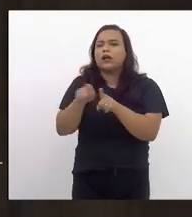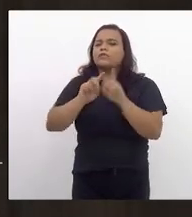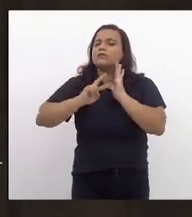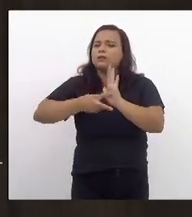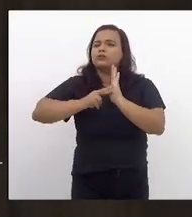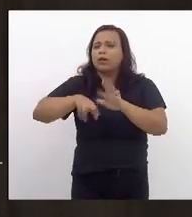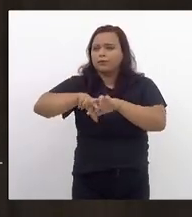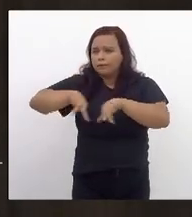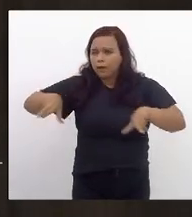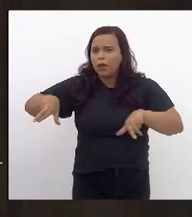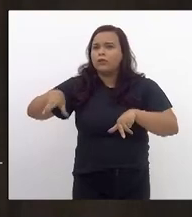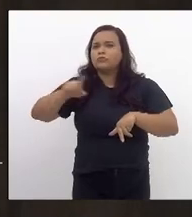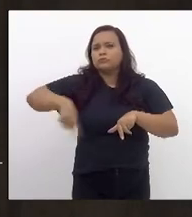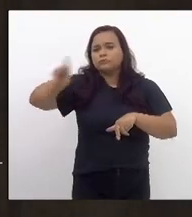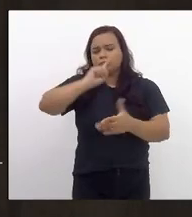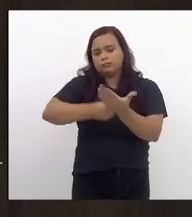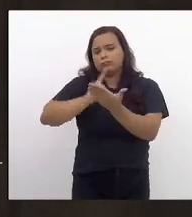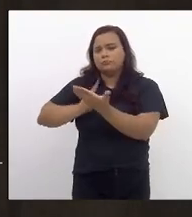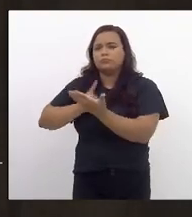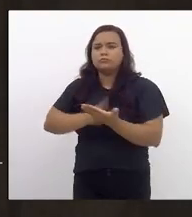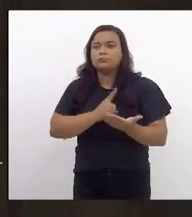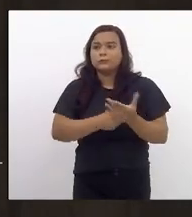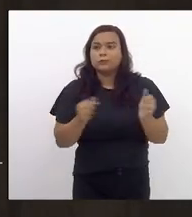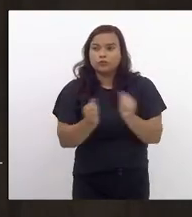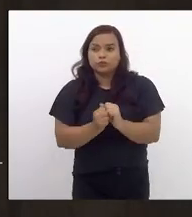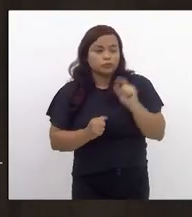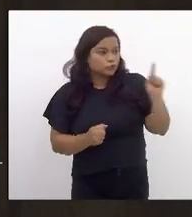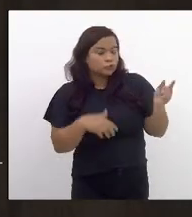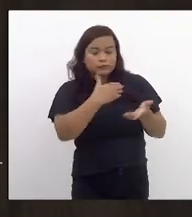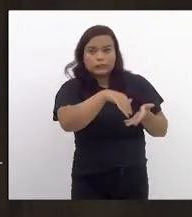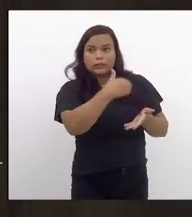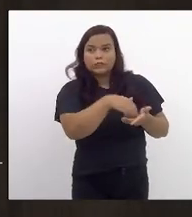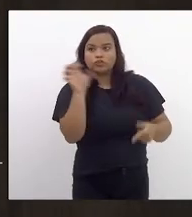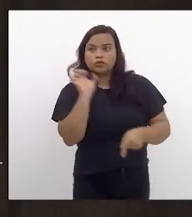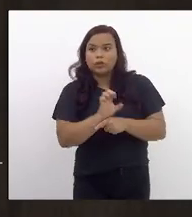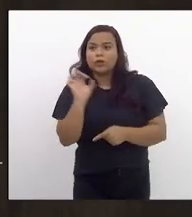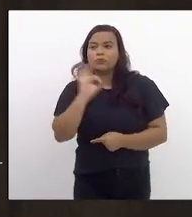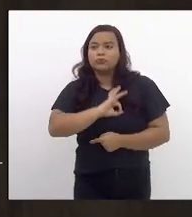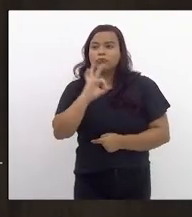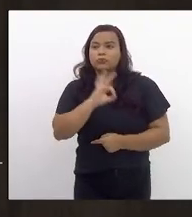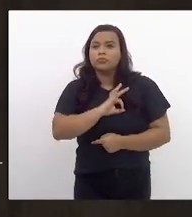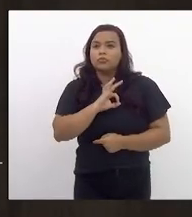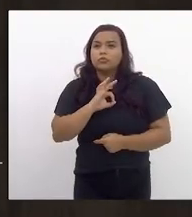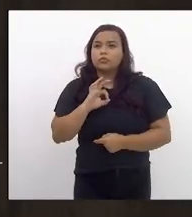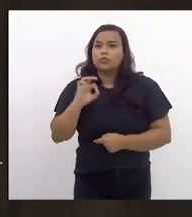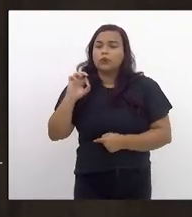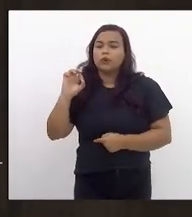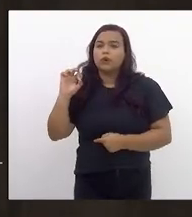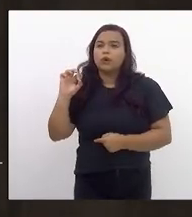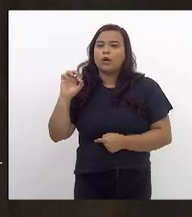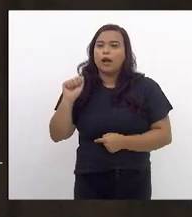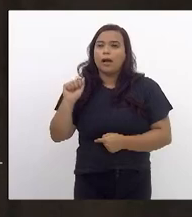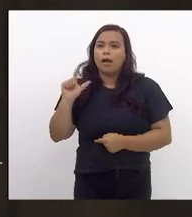assim acordaram junto ao secretário de Estado, delegado Alan